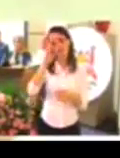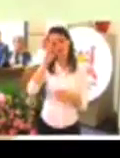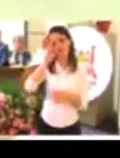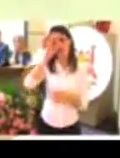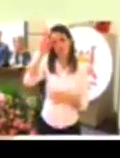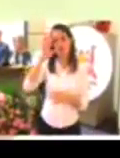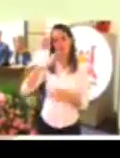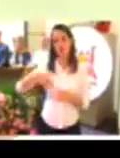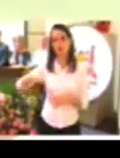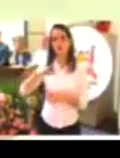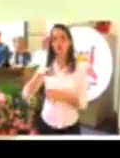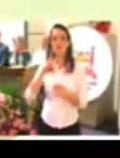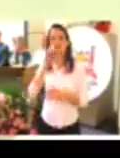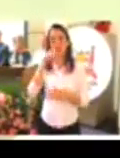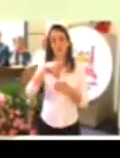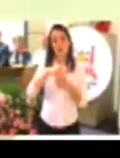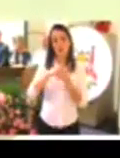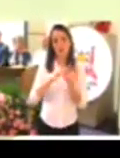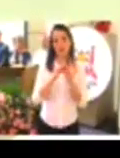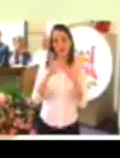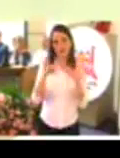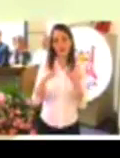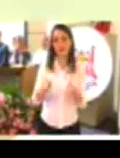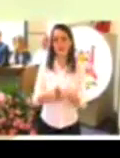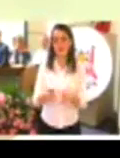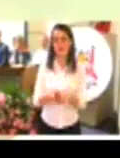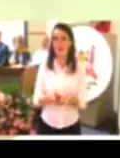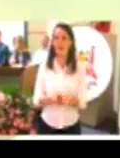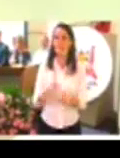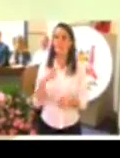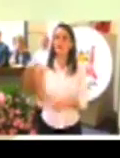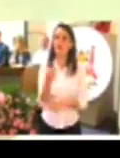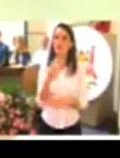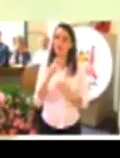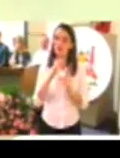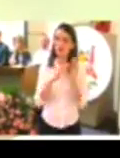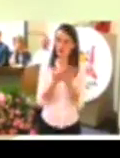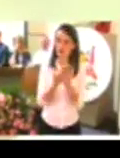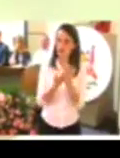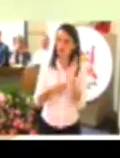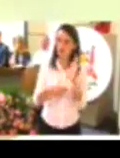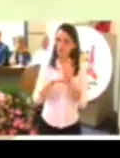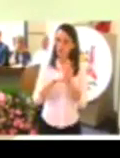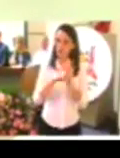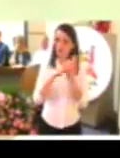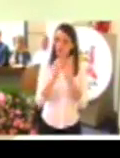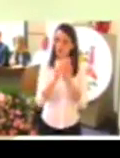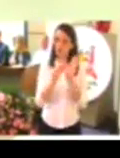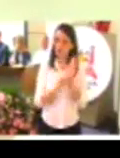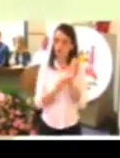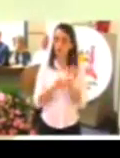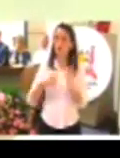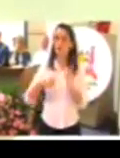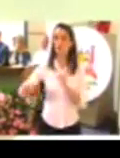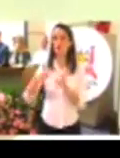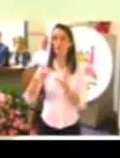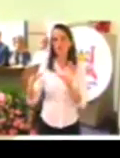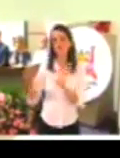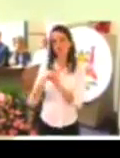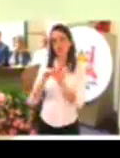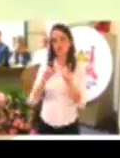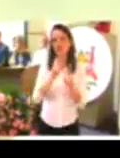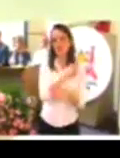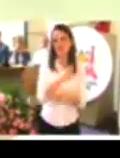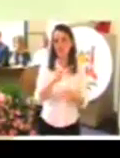em democracia. Com a Escola do Legislativo, vamos aperfeiçoar a relação das comunidades com os